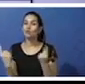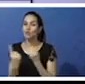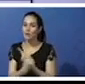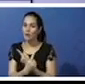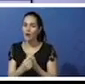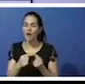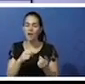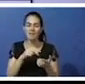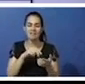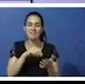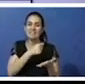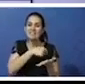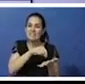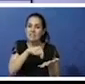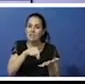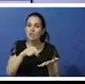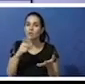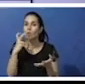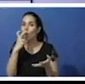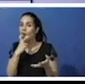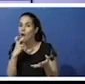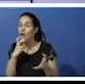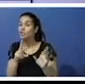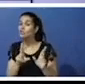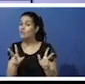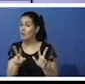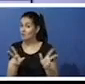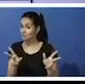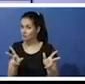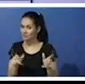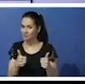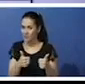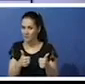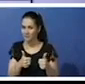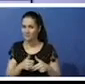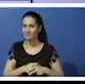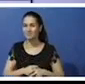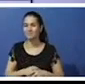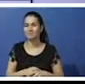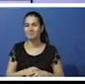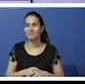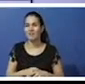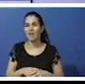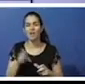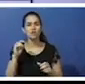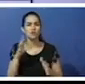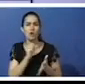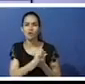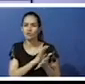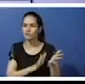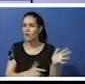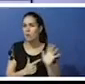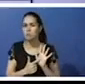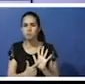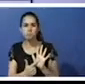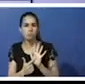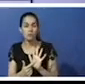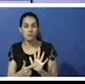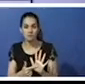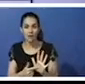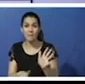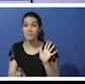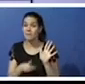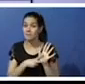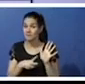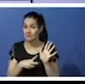tá? Quando vão fazer a escrita dessas palavras, tá certo? Então, é só uma atividade mais ilustrativa para